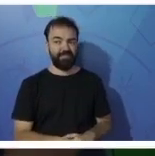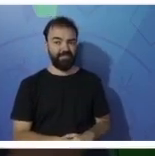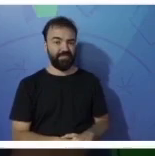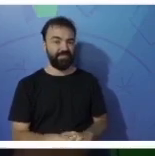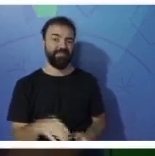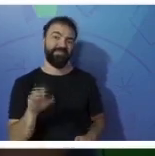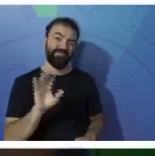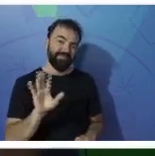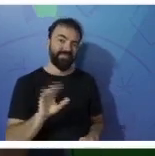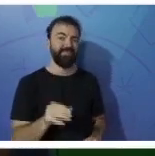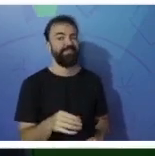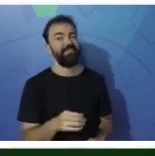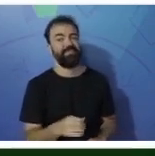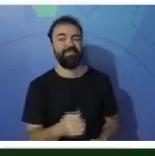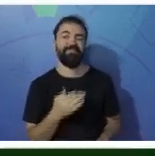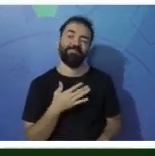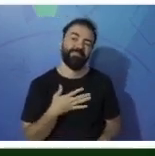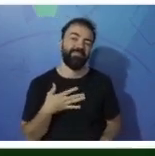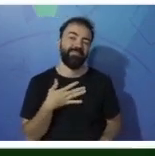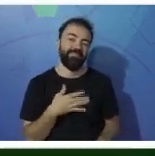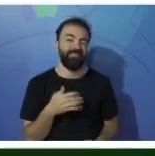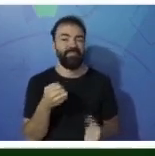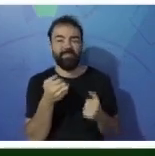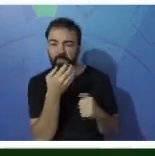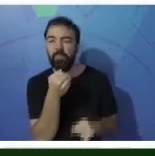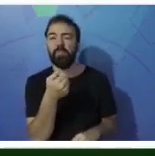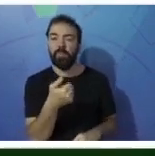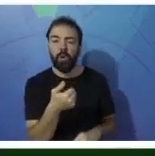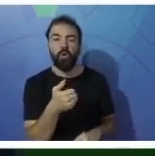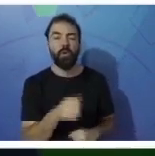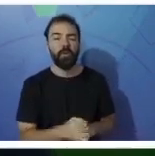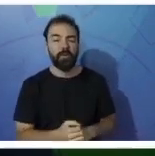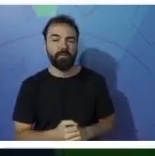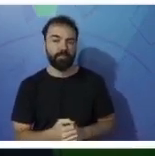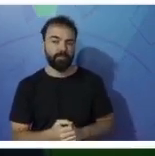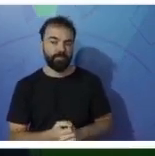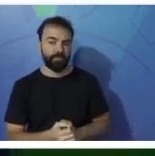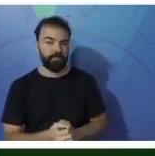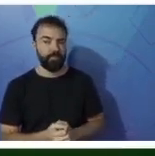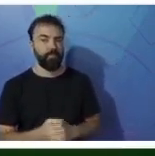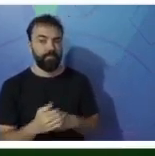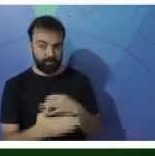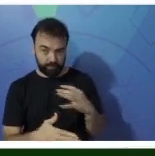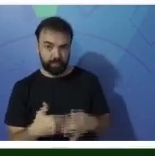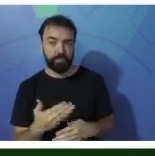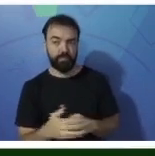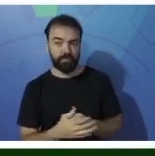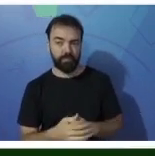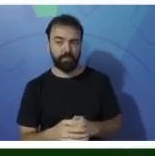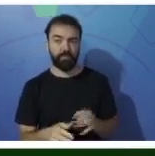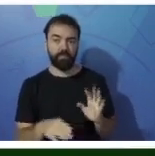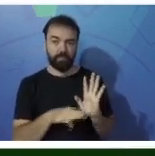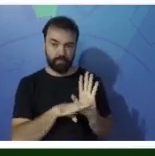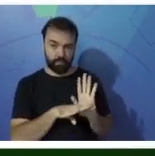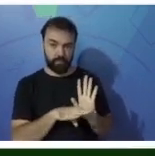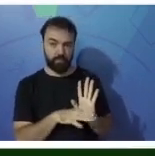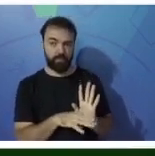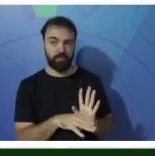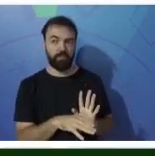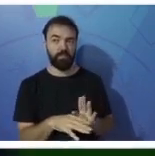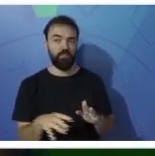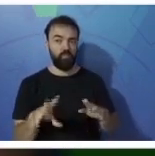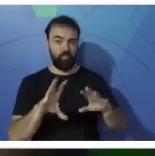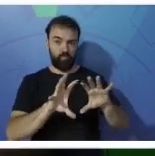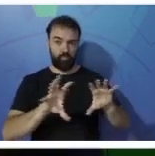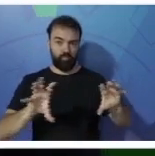né? Olá, querido, tudo bem, né? Logo em seguida, você vai fazer o corpo